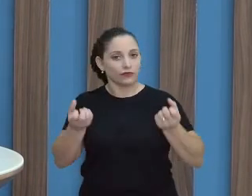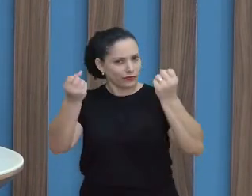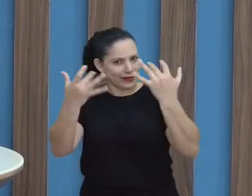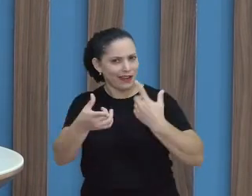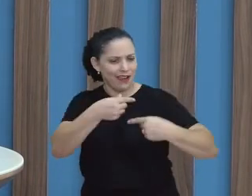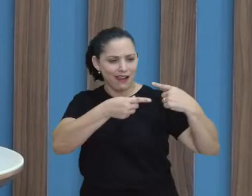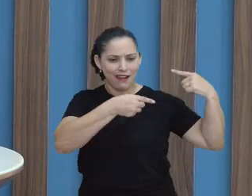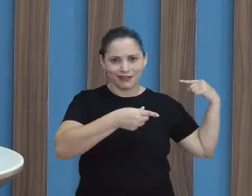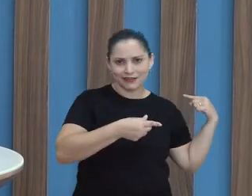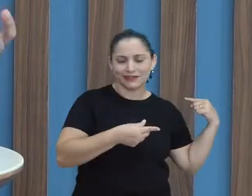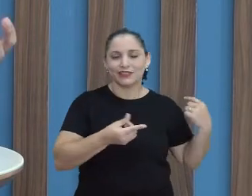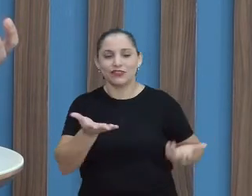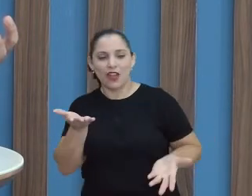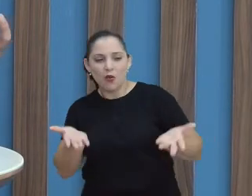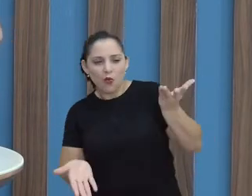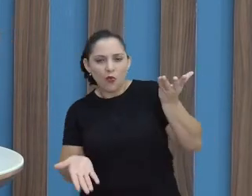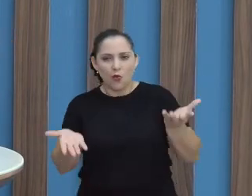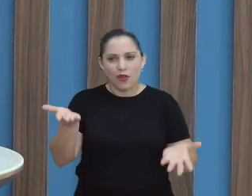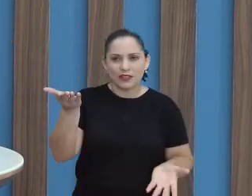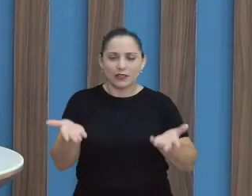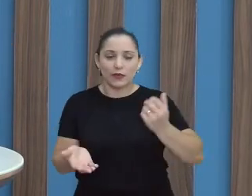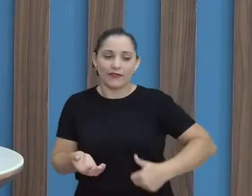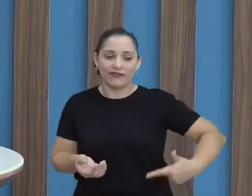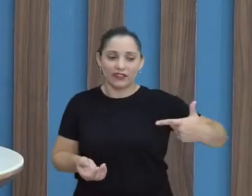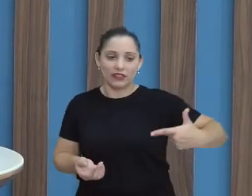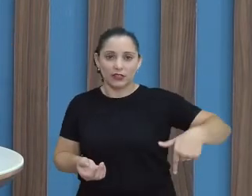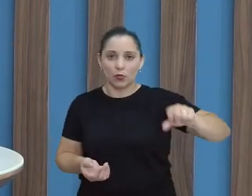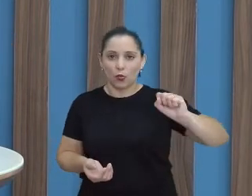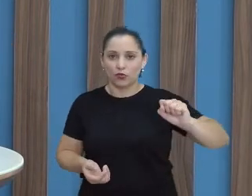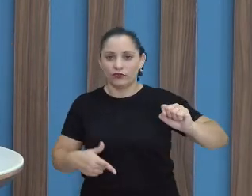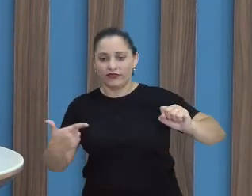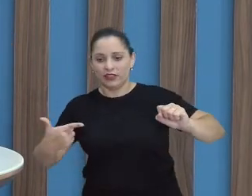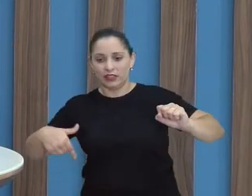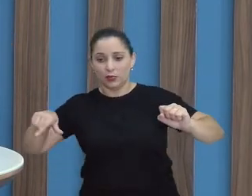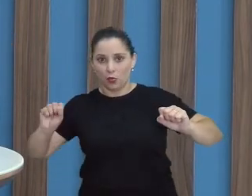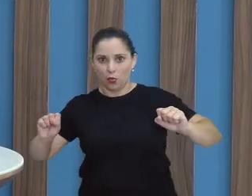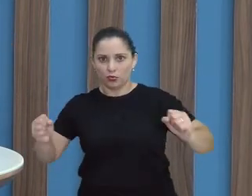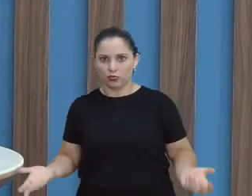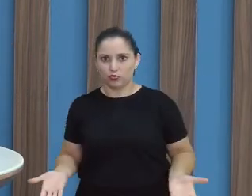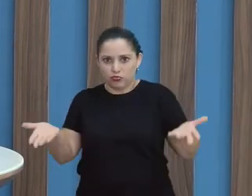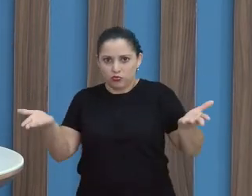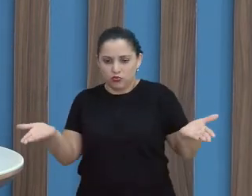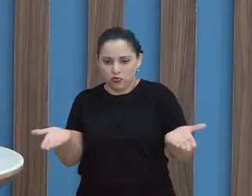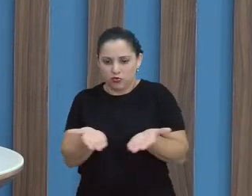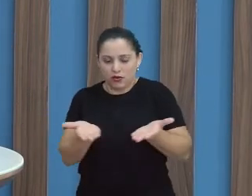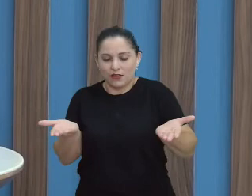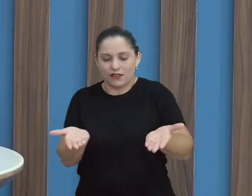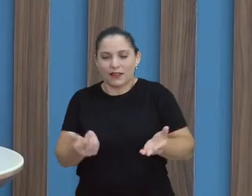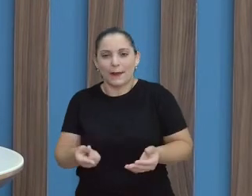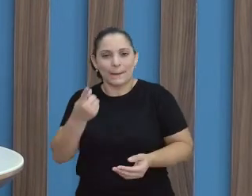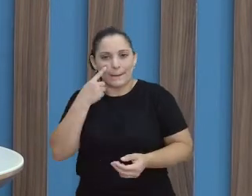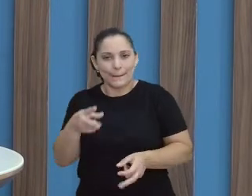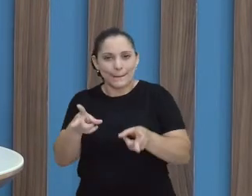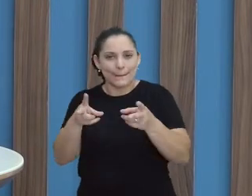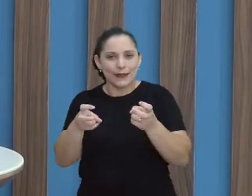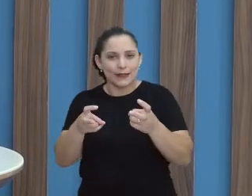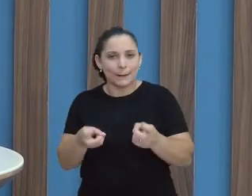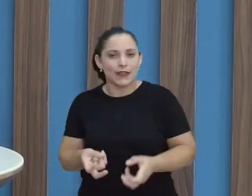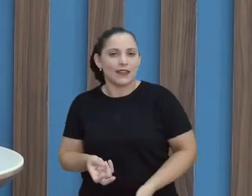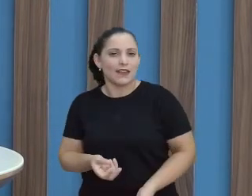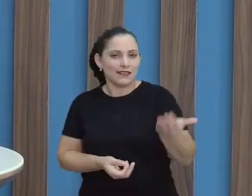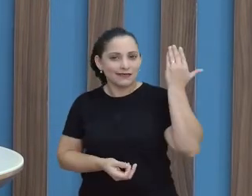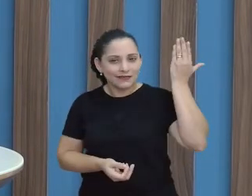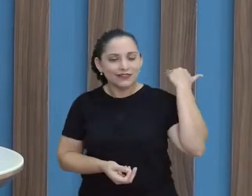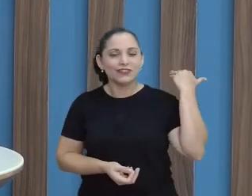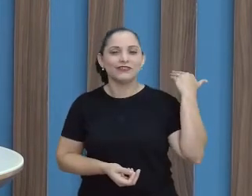final, que chegou igual ao 28, igual ao 28, a gente pode ver esse equilíbrio nos exemplos anteriores, né? Quando ele encontrou